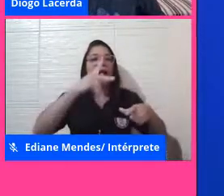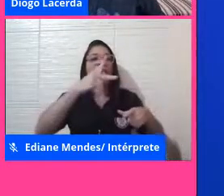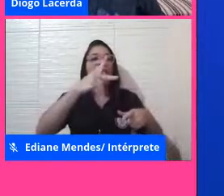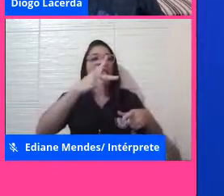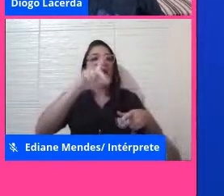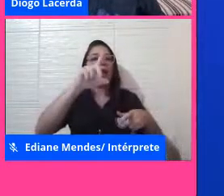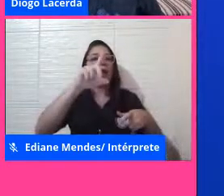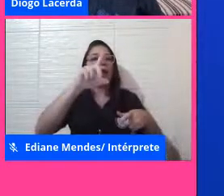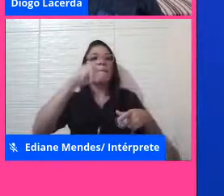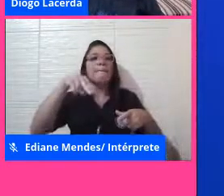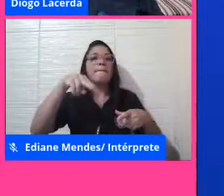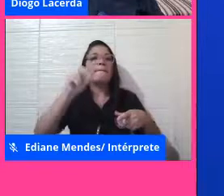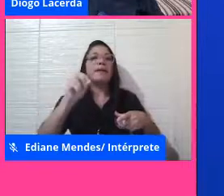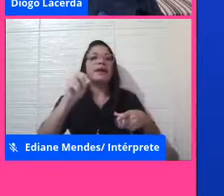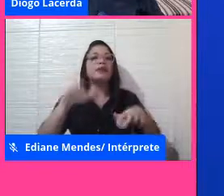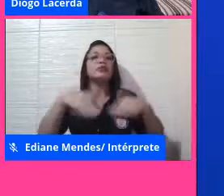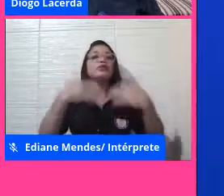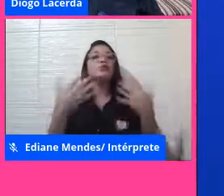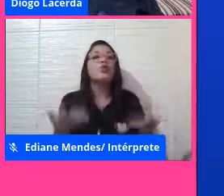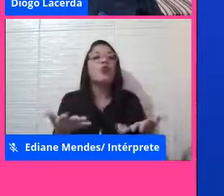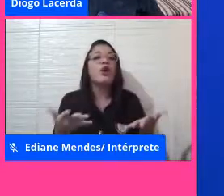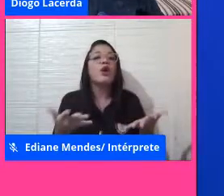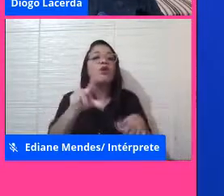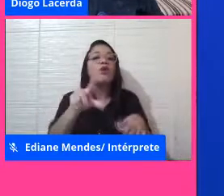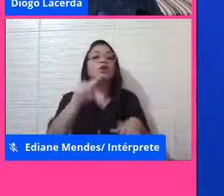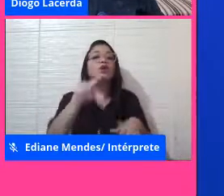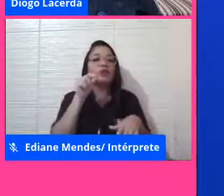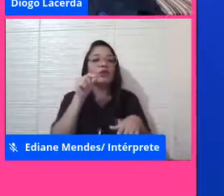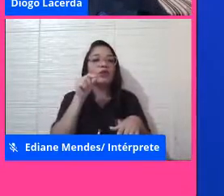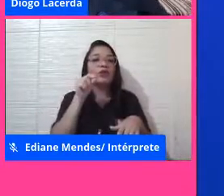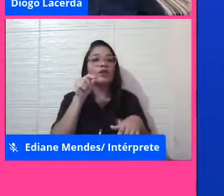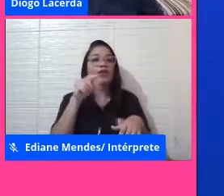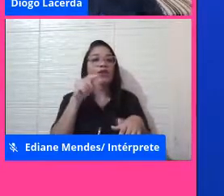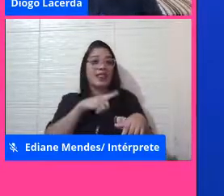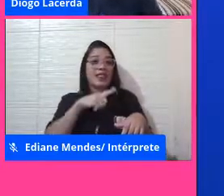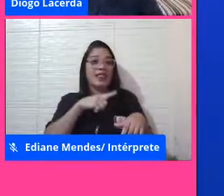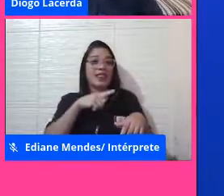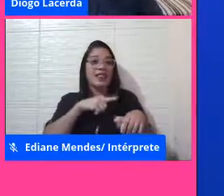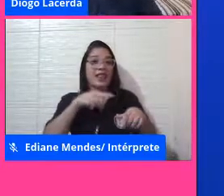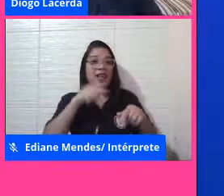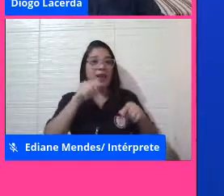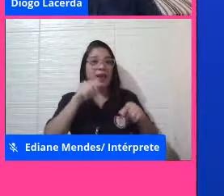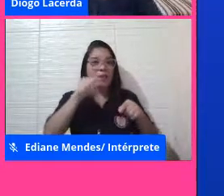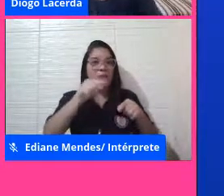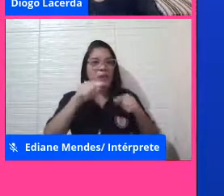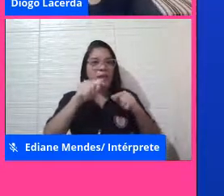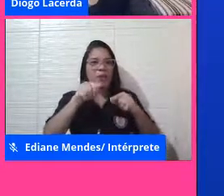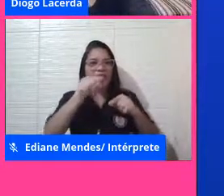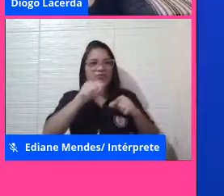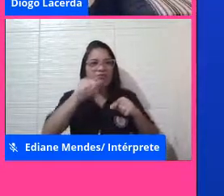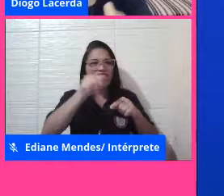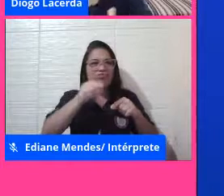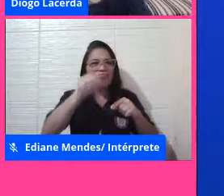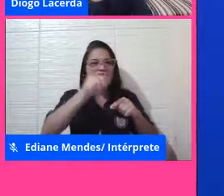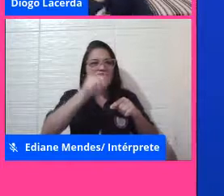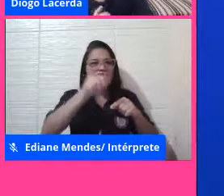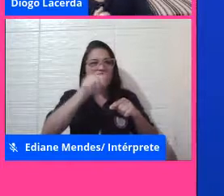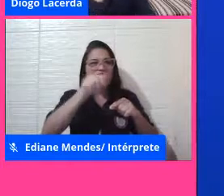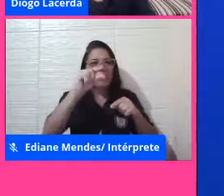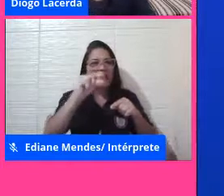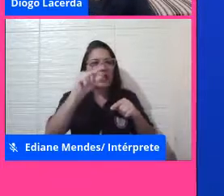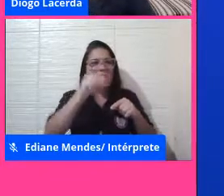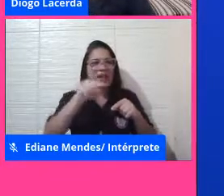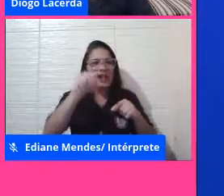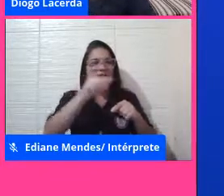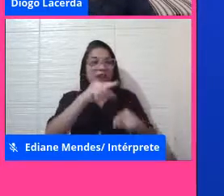gente vai clicar nesse plano e você vai clicar aqui nessa bolinha. Após clicar na bolinha, ele vai aparecer um número, que é